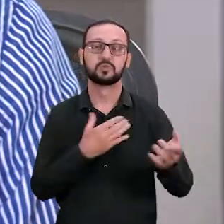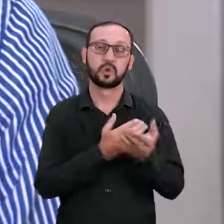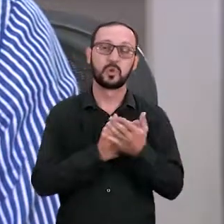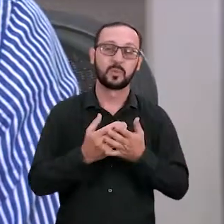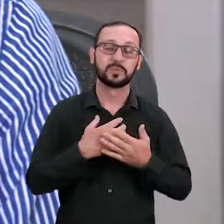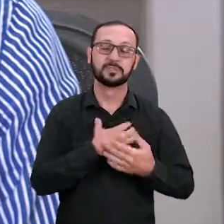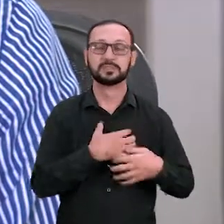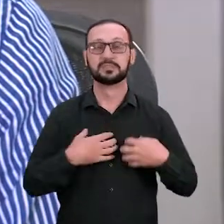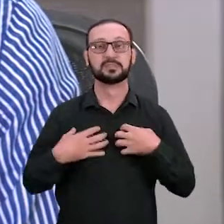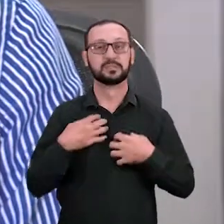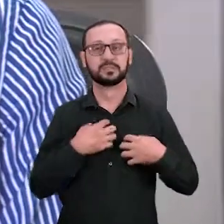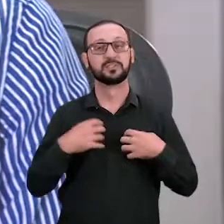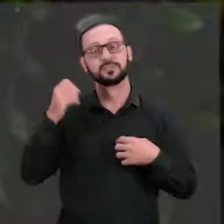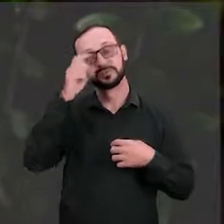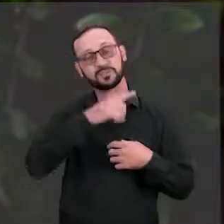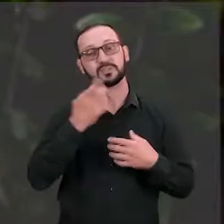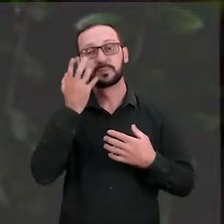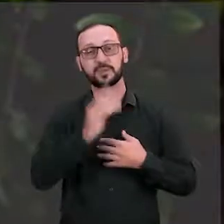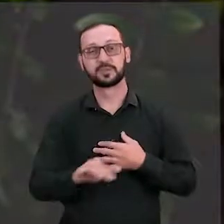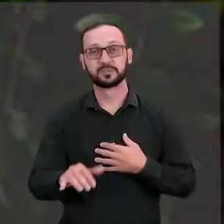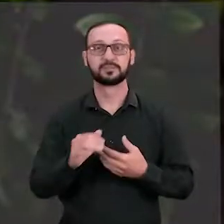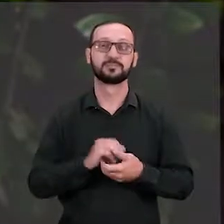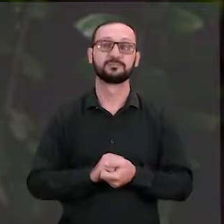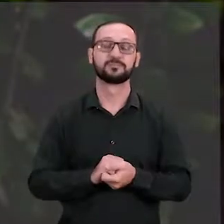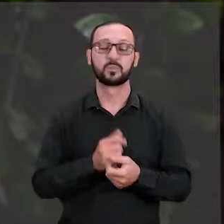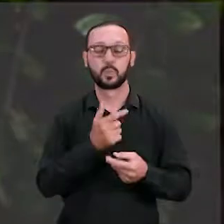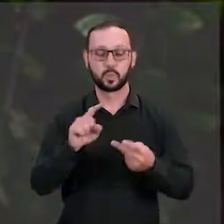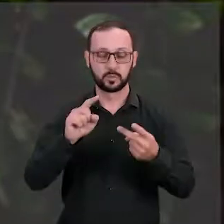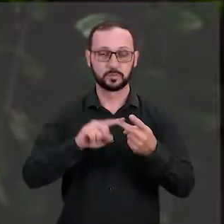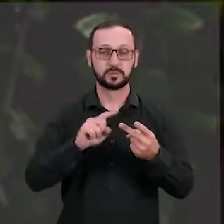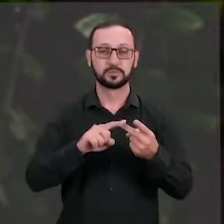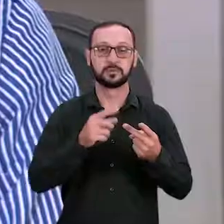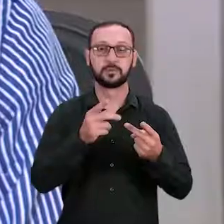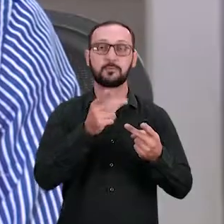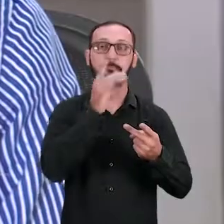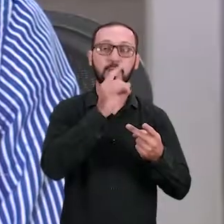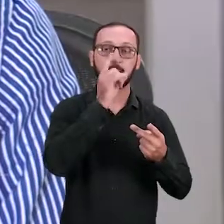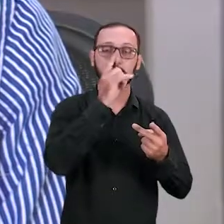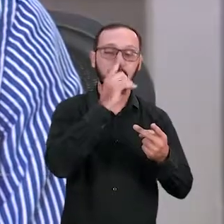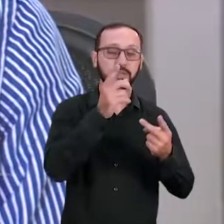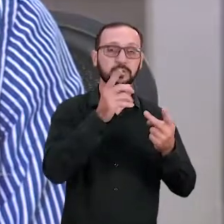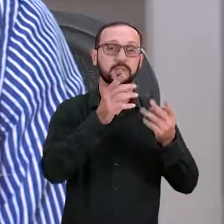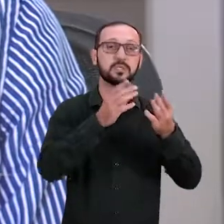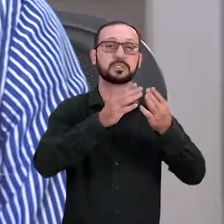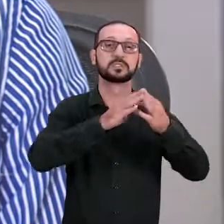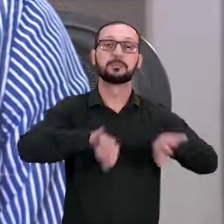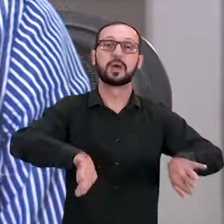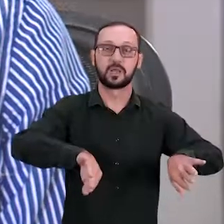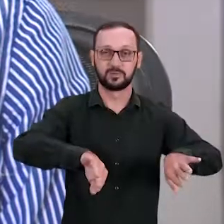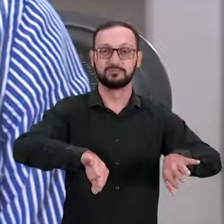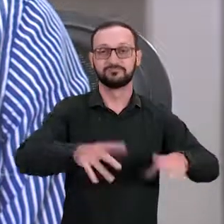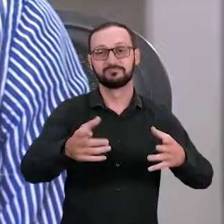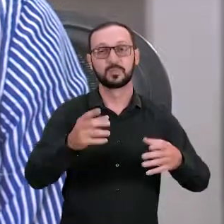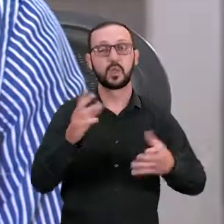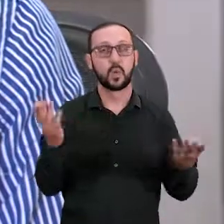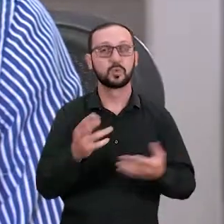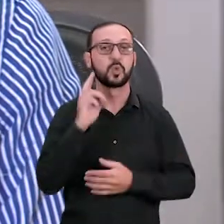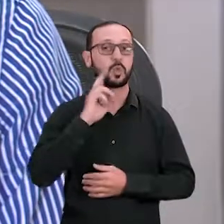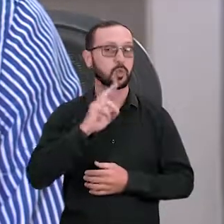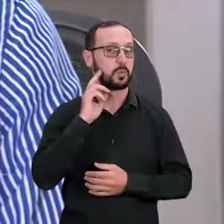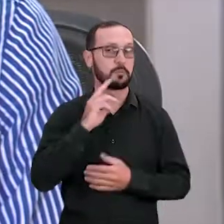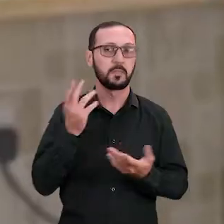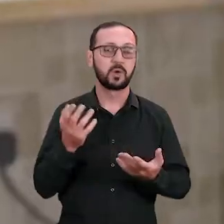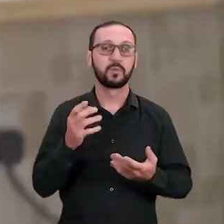um quadro difícil para a criança. E outra situação, a separação dos pais, que hoje em dia é muito comum